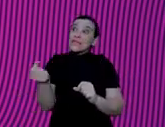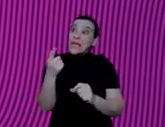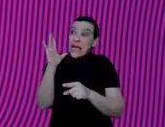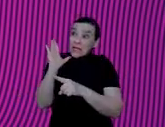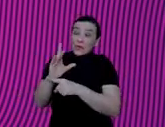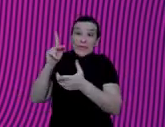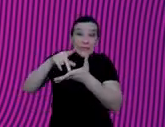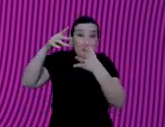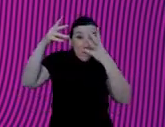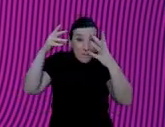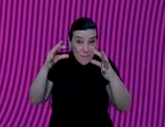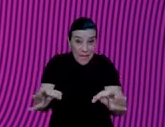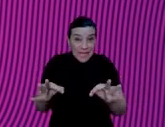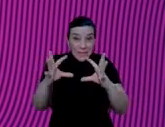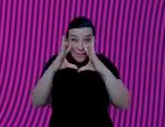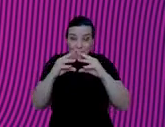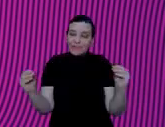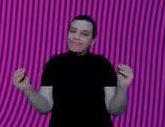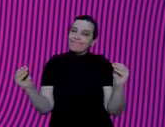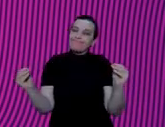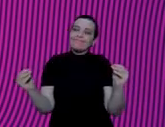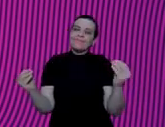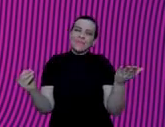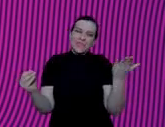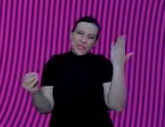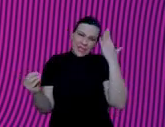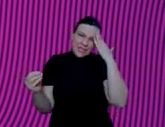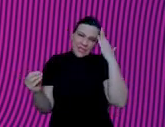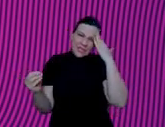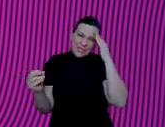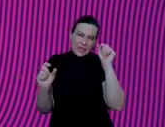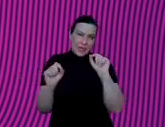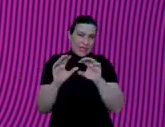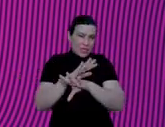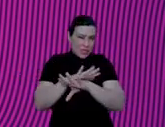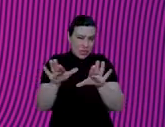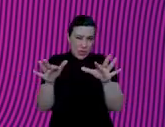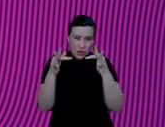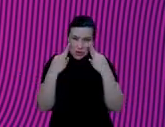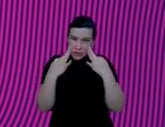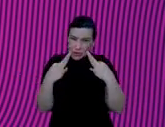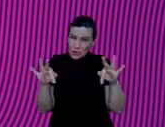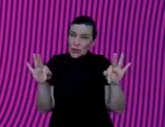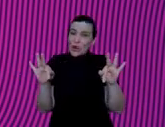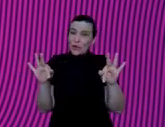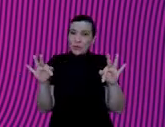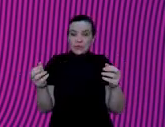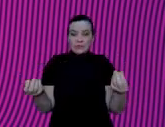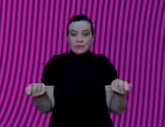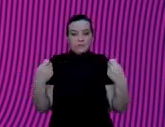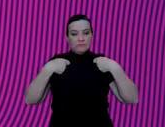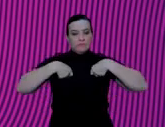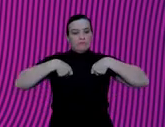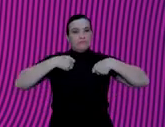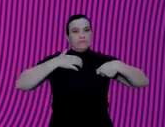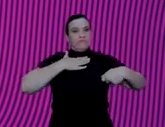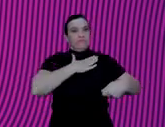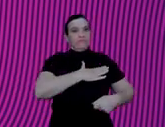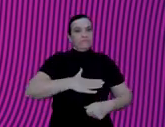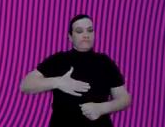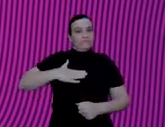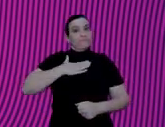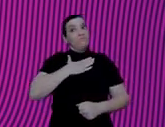o opioide, nós sabemos, ele não trata apenas a dor, ele provoca bem-estar, né? Então, evidentemente, isso passa a